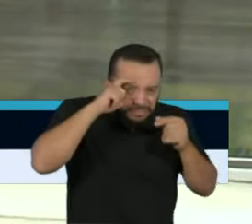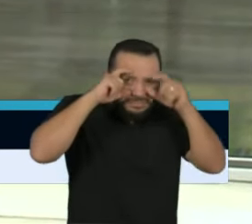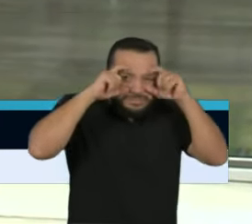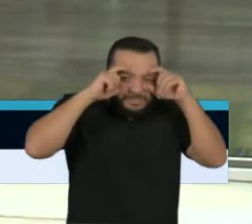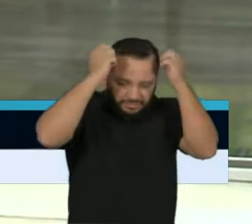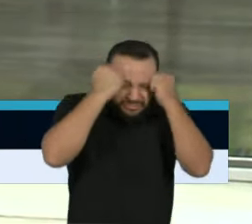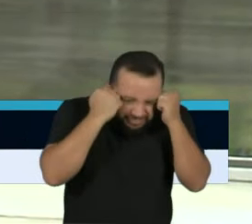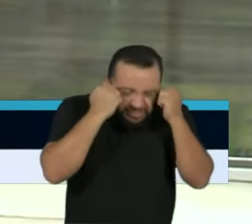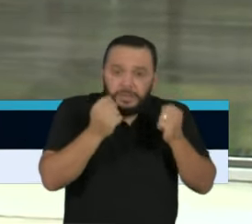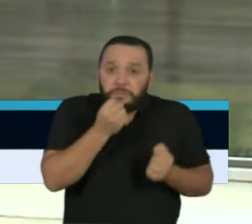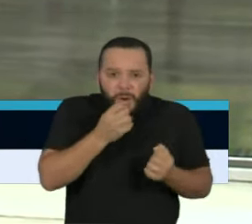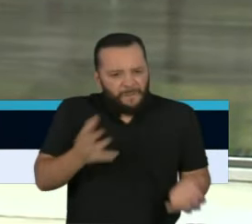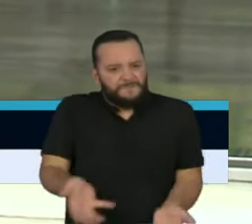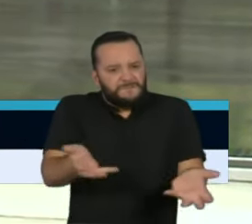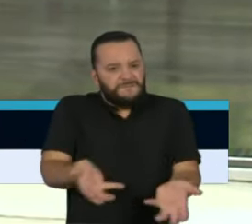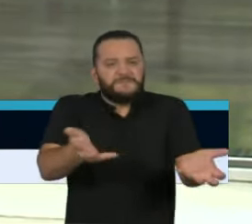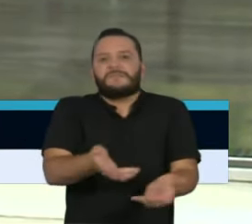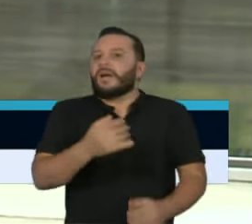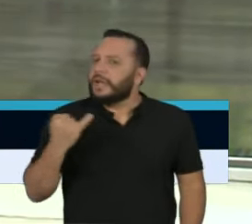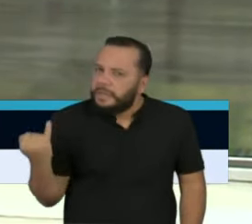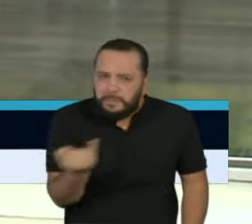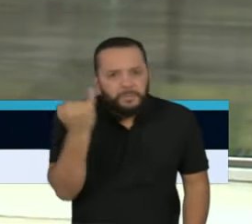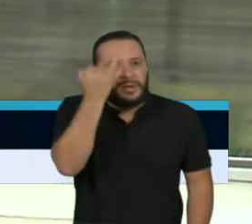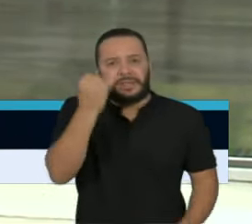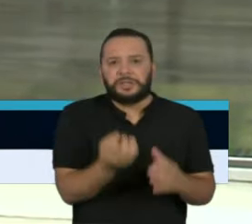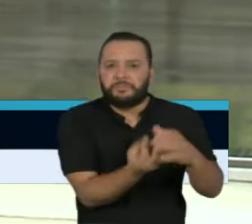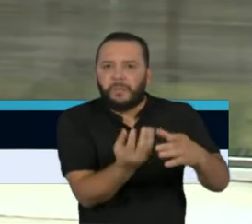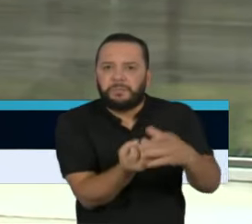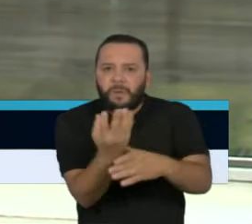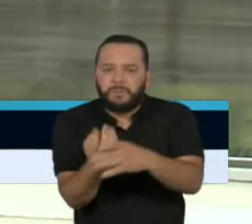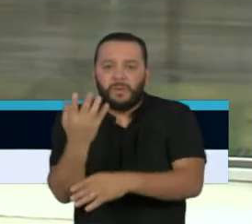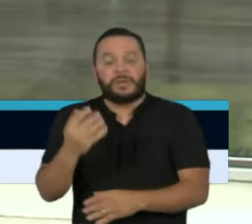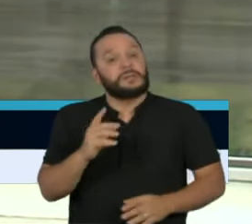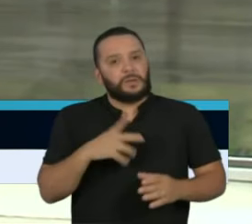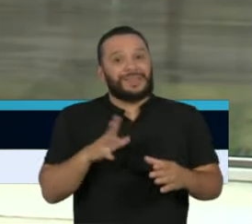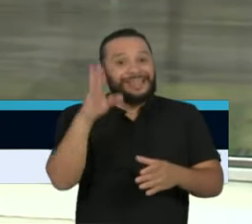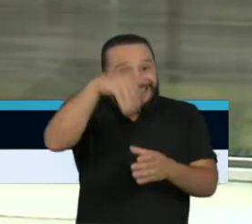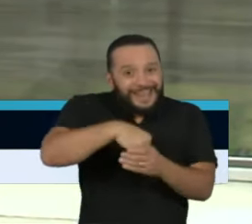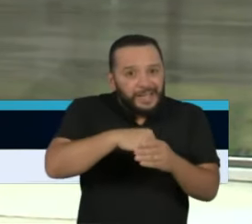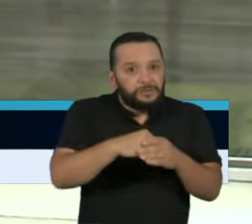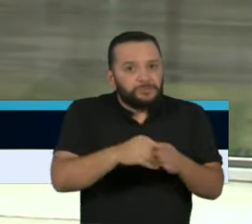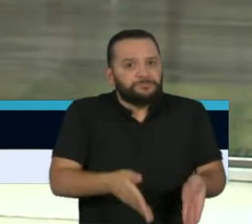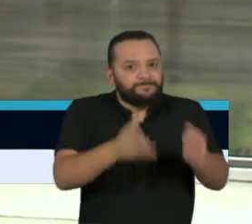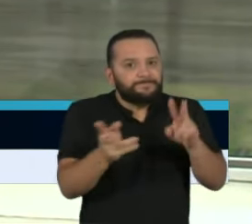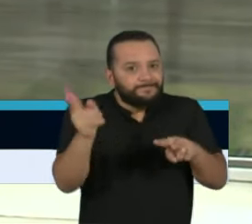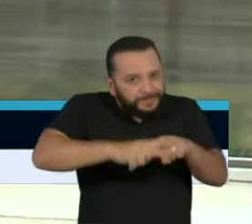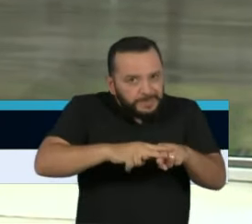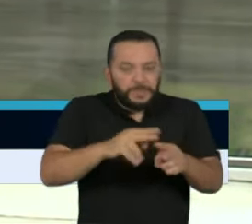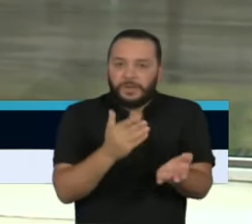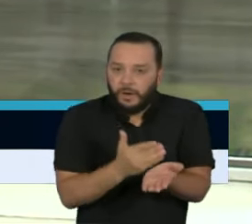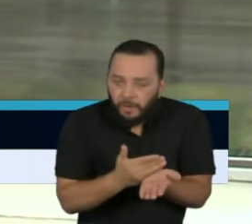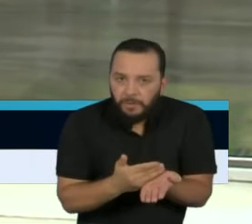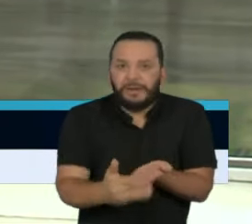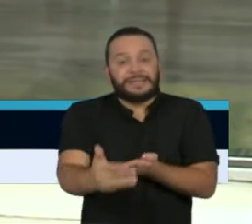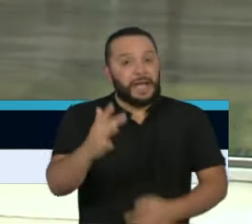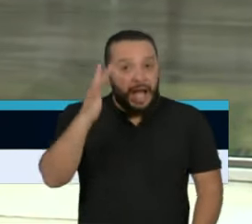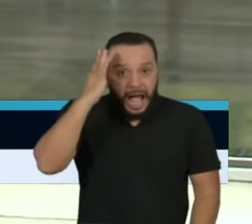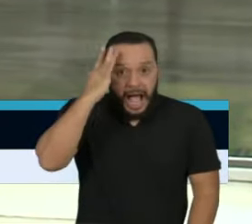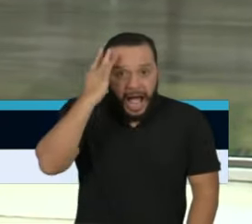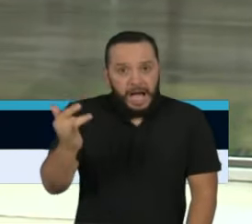correta, é uma medida necessária. O sistema prisional começa a produzir já a partir de